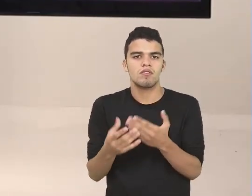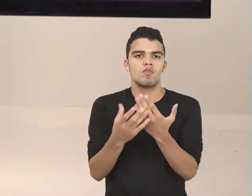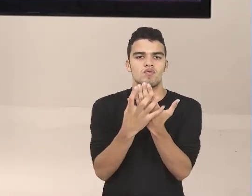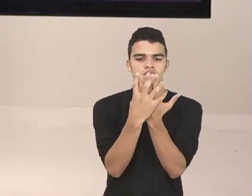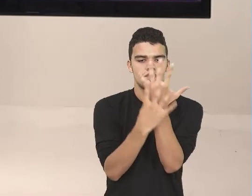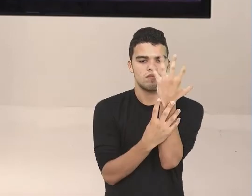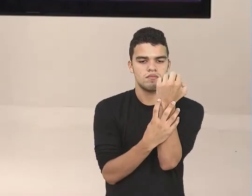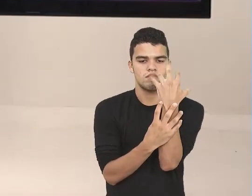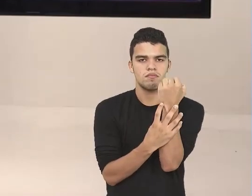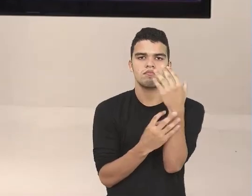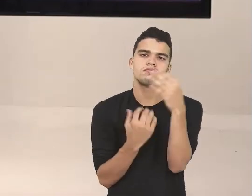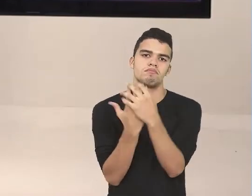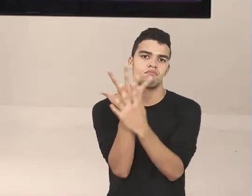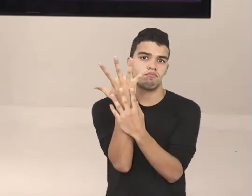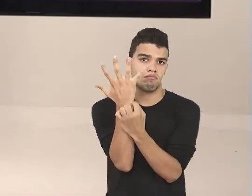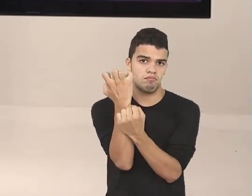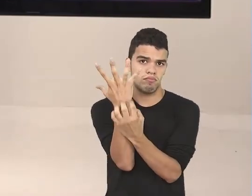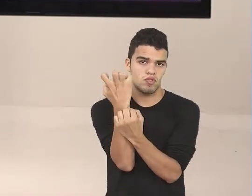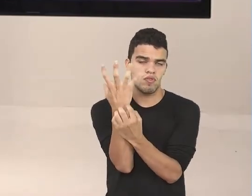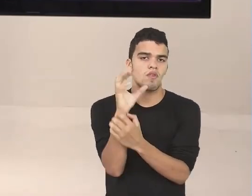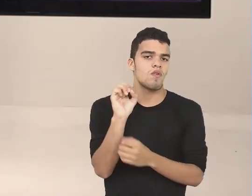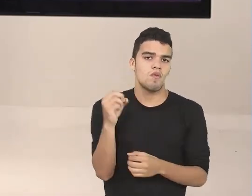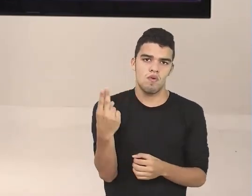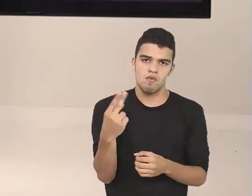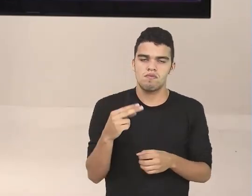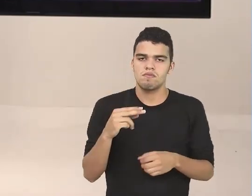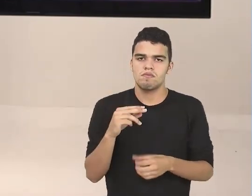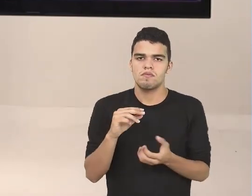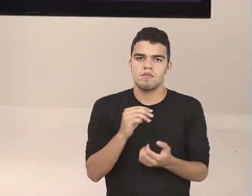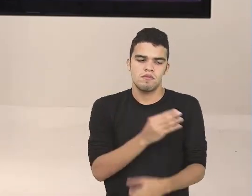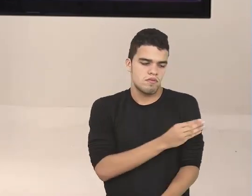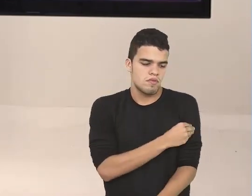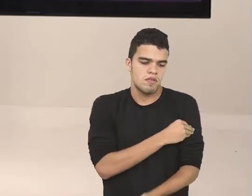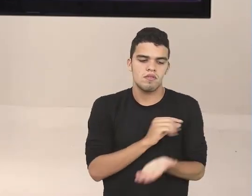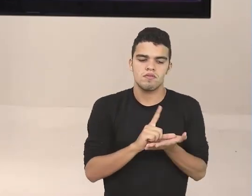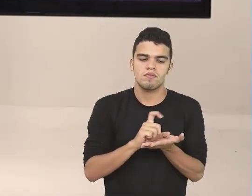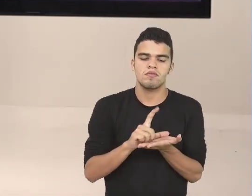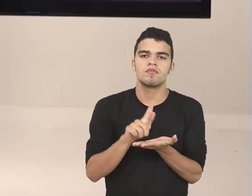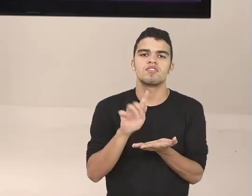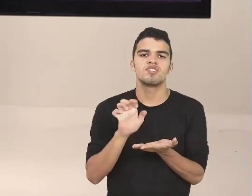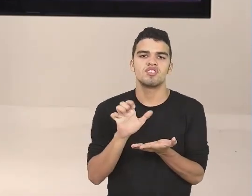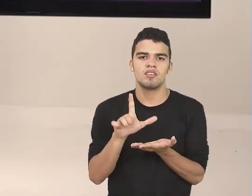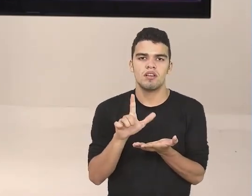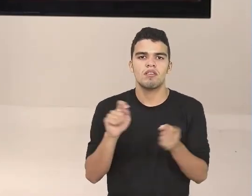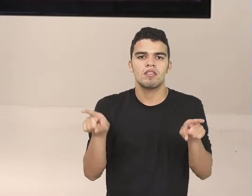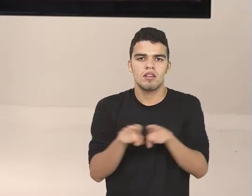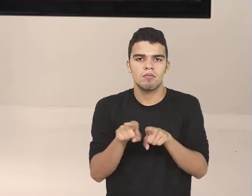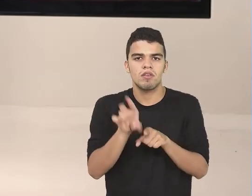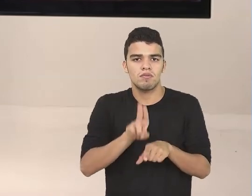puder, se você tiver luvas em casa, leve e saia de casa com máscara. Tudo bem?